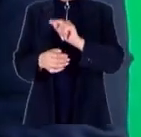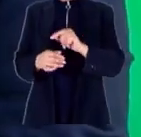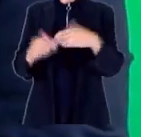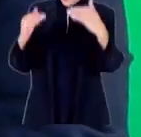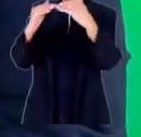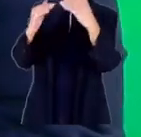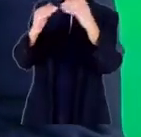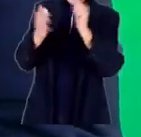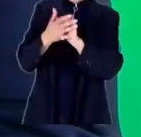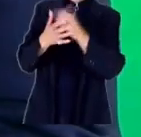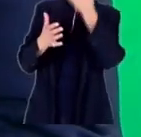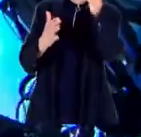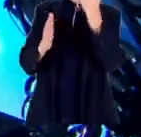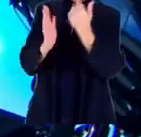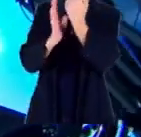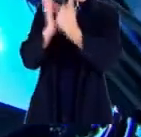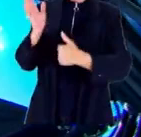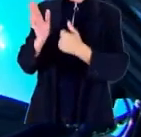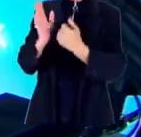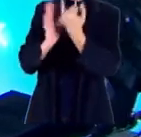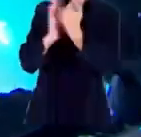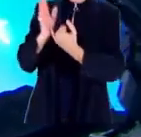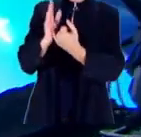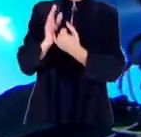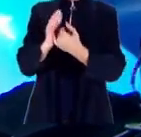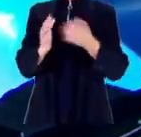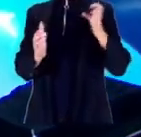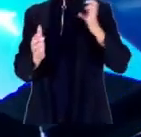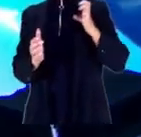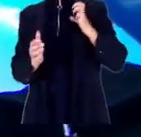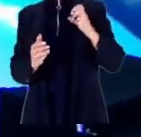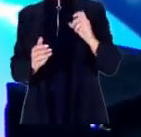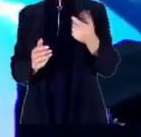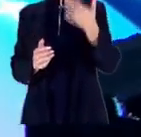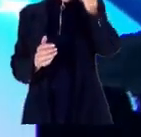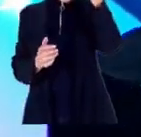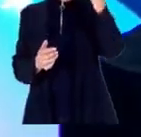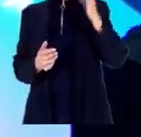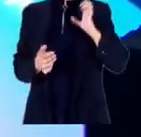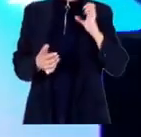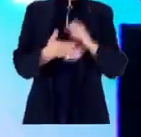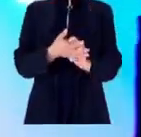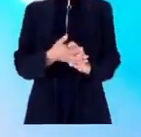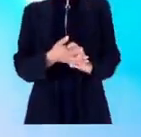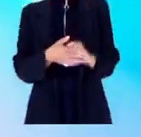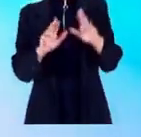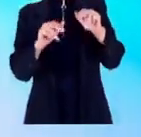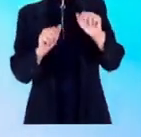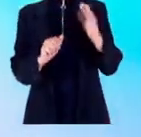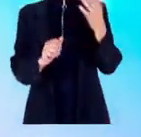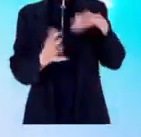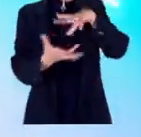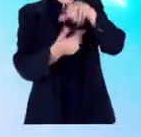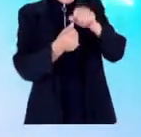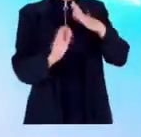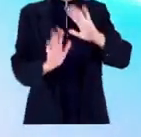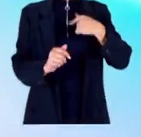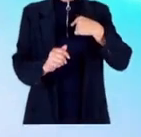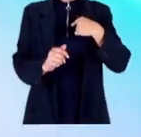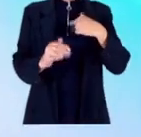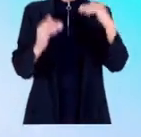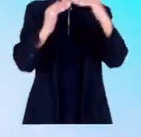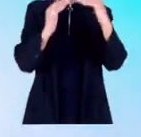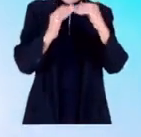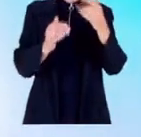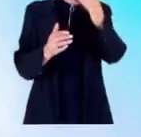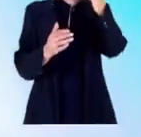de tributar grandes fortunas criar um imposto para grandes isso nunca deu certo no mundo mas eu sou a favor de que